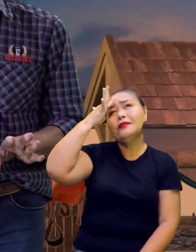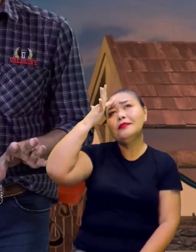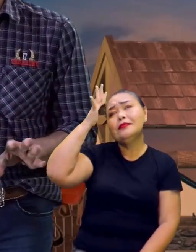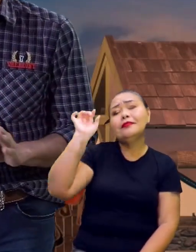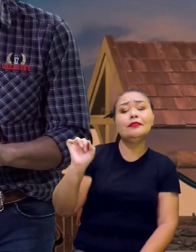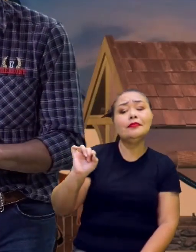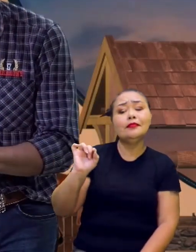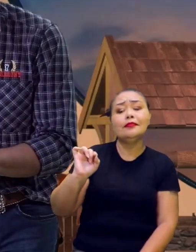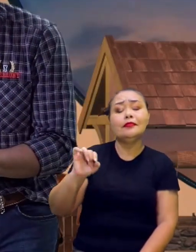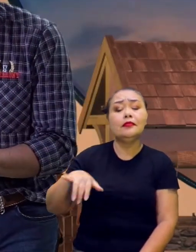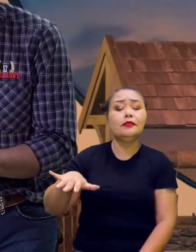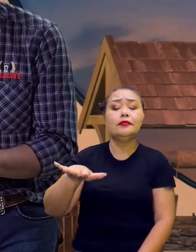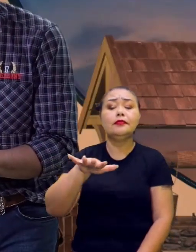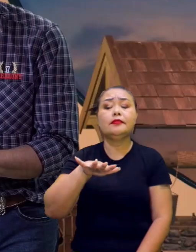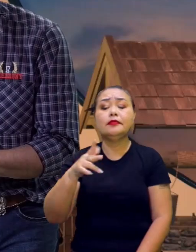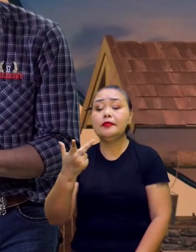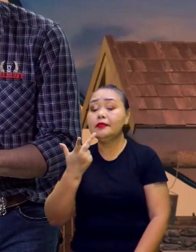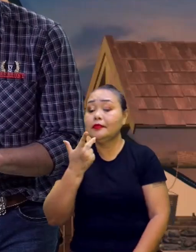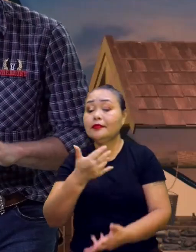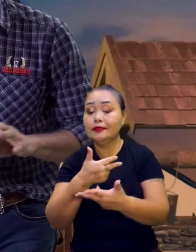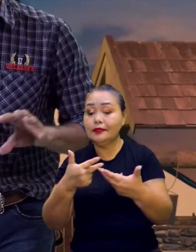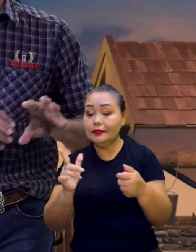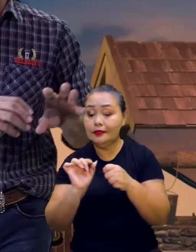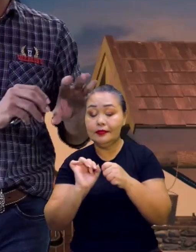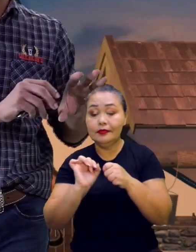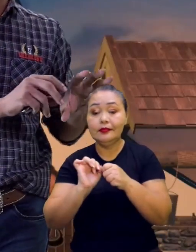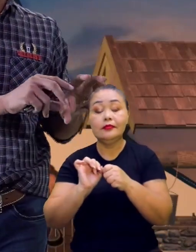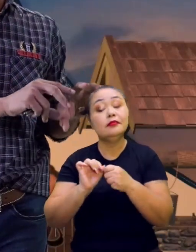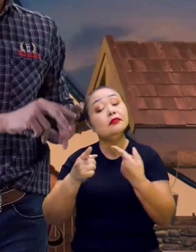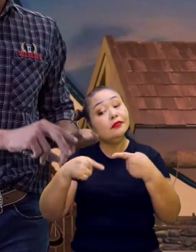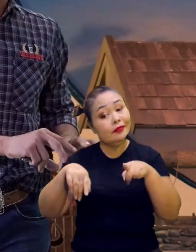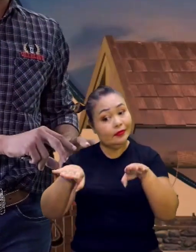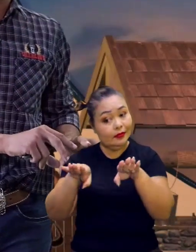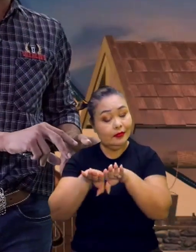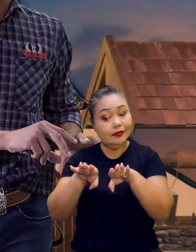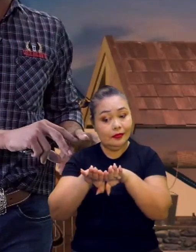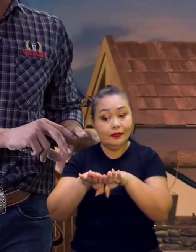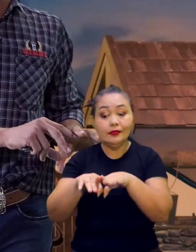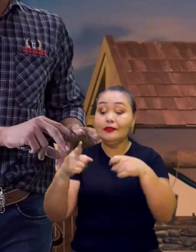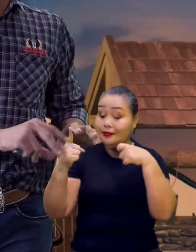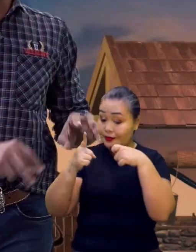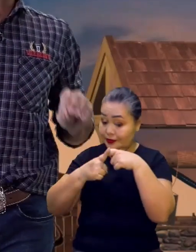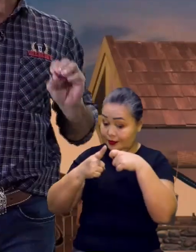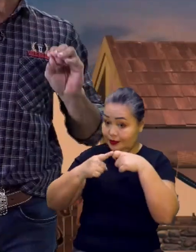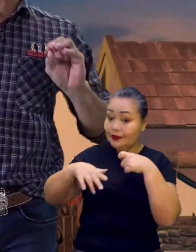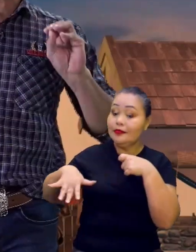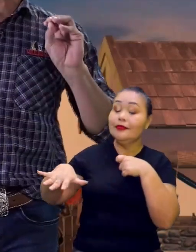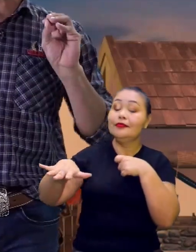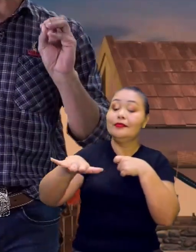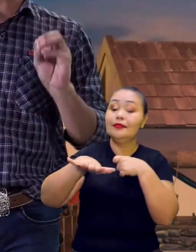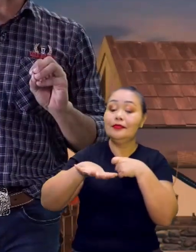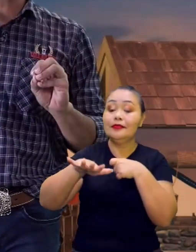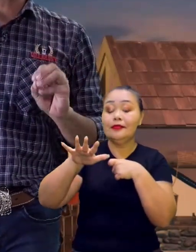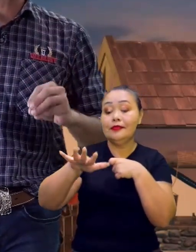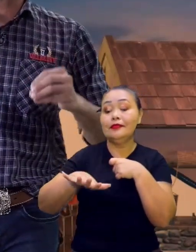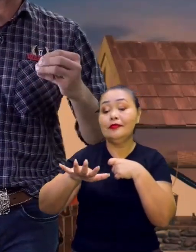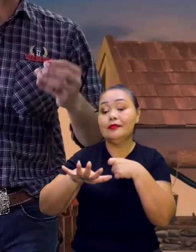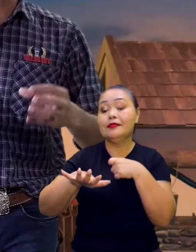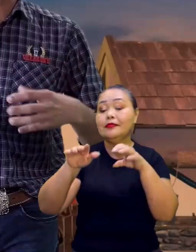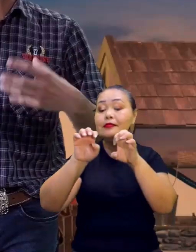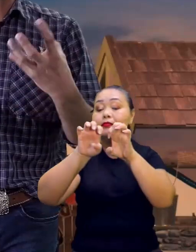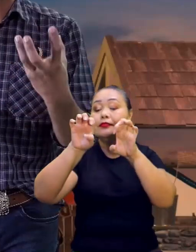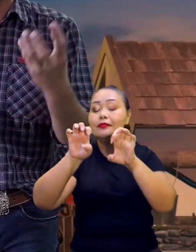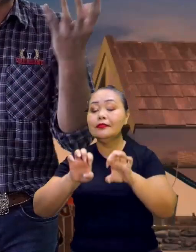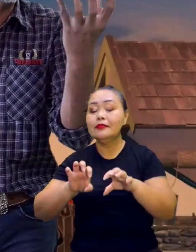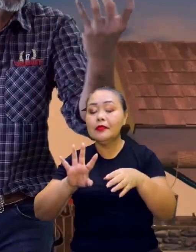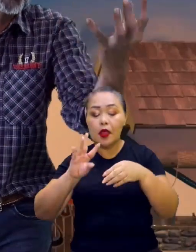só na área da alimentação, é na área também da medicina. Muitas estruturas,